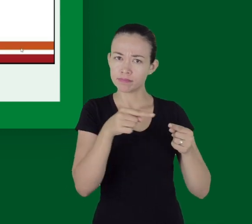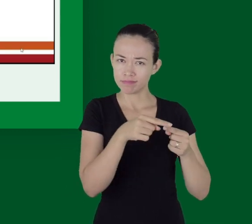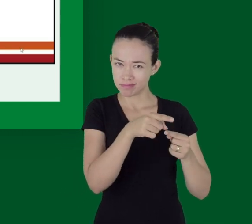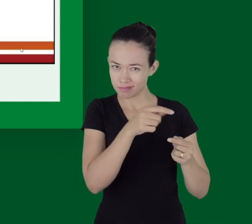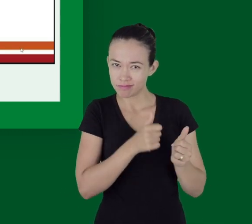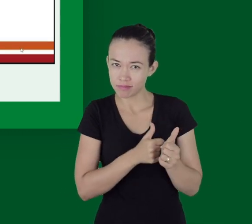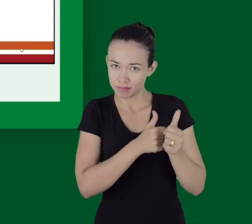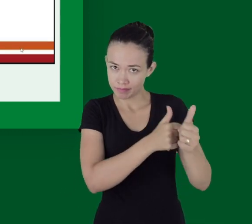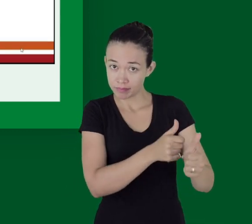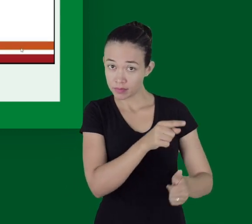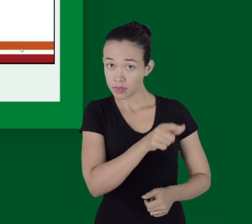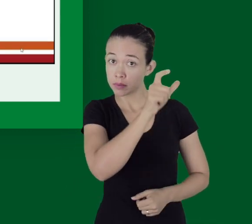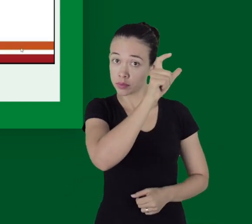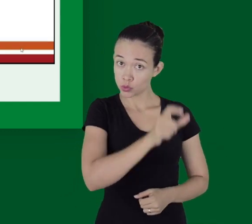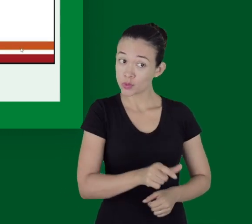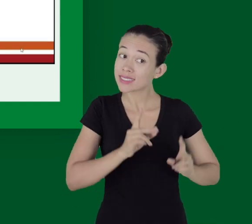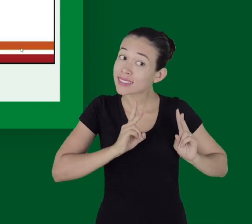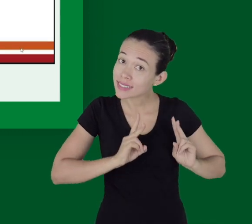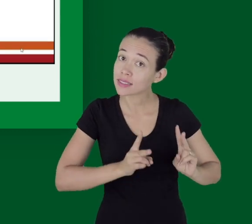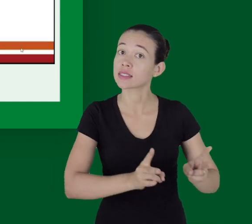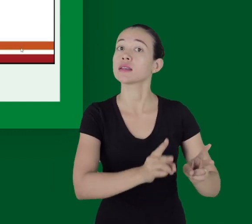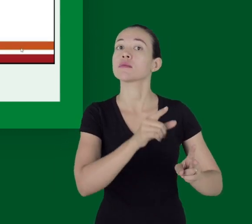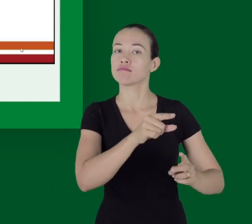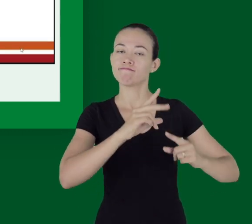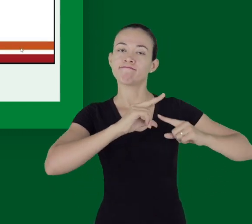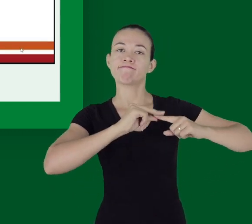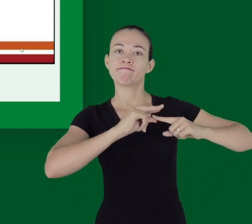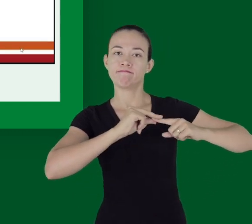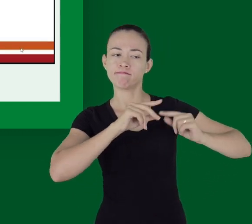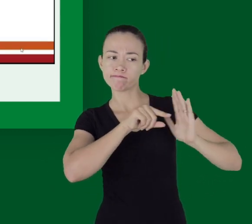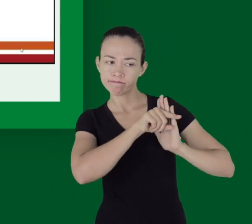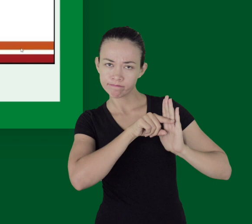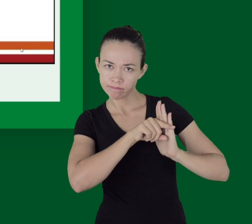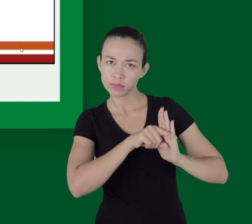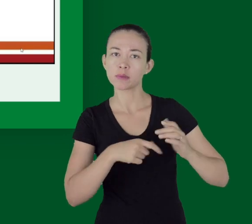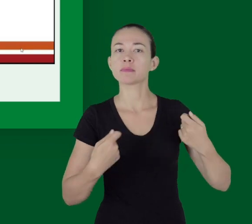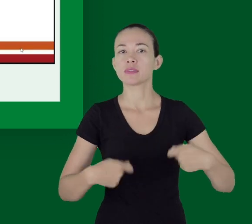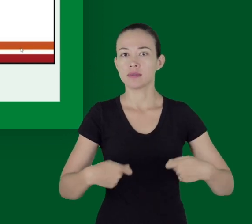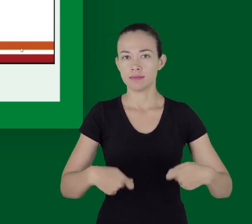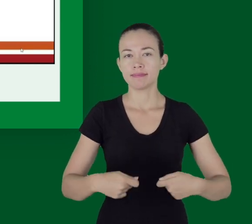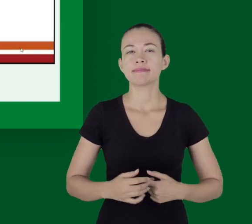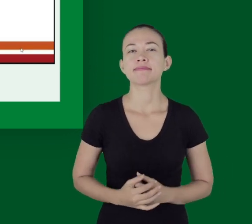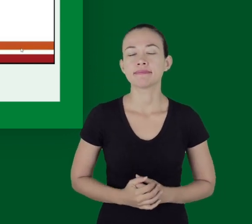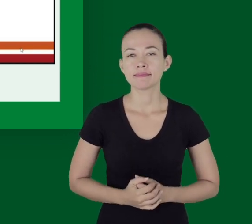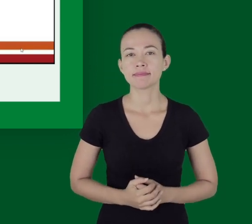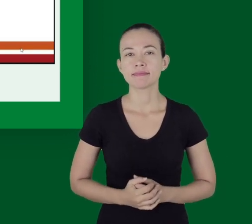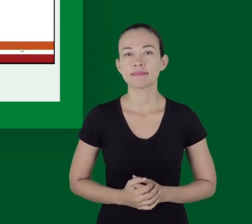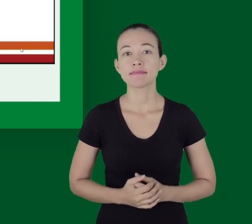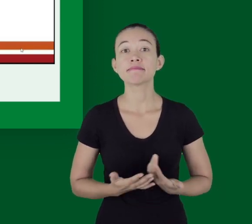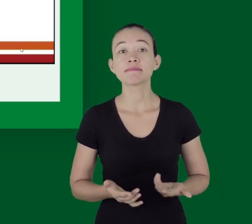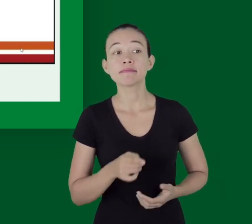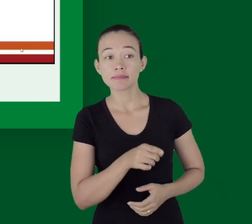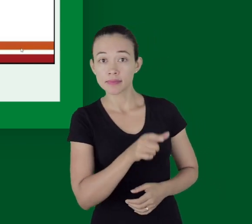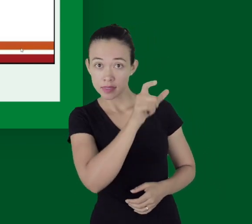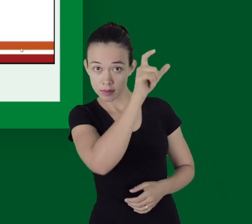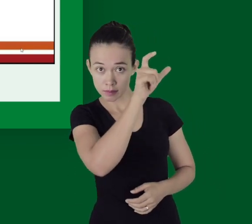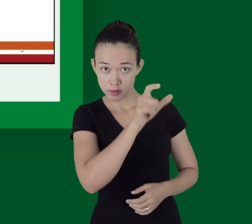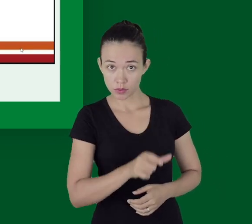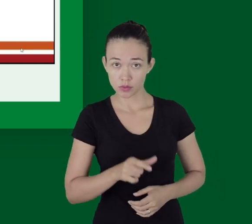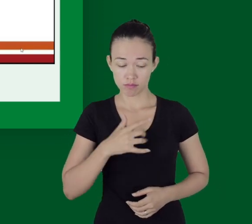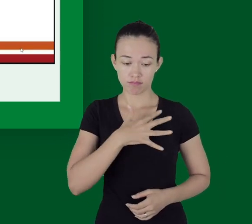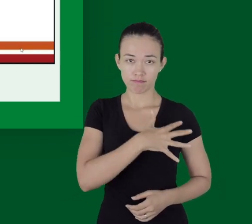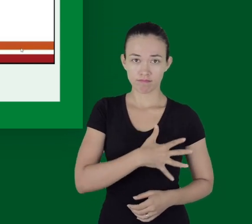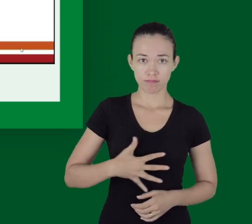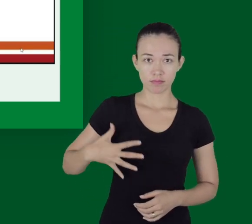que ele vai ser feito, não é só alguns casos, são todos os casos. Então, nesse paciente, a ausculta respiratória